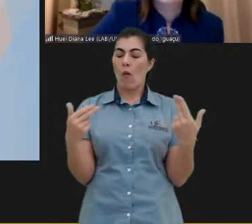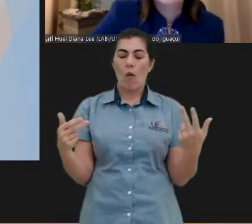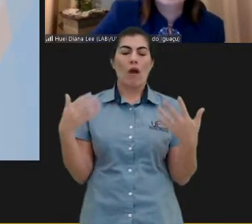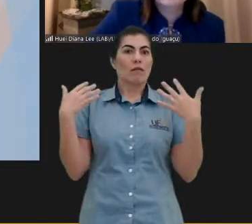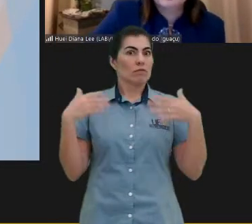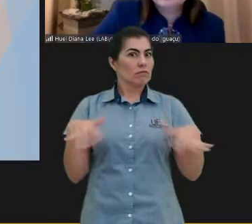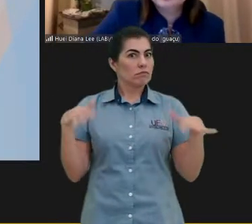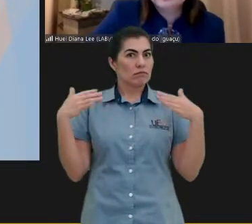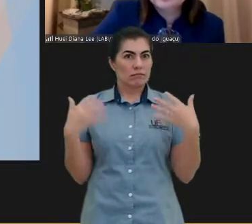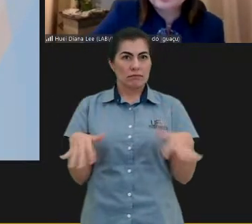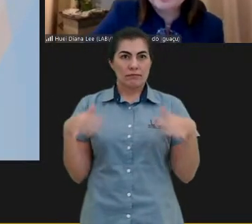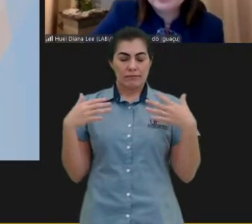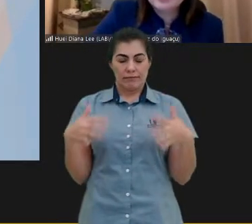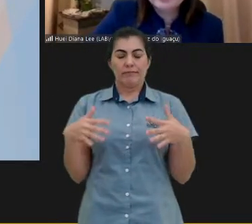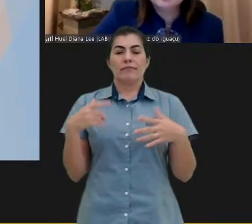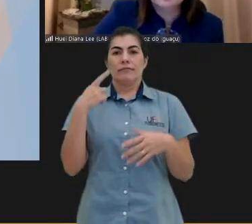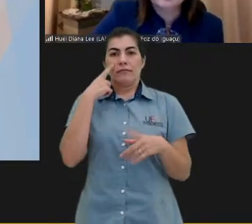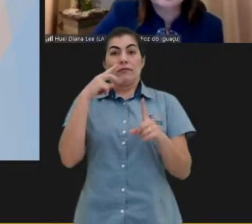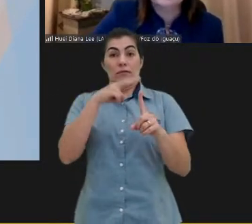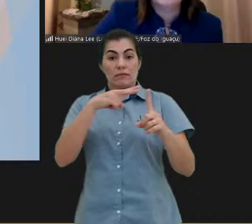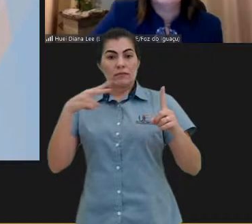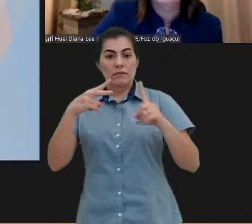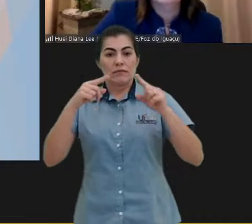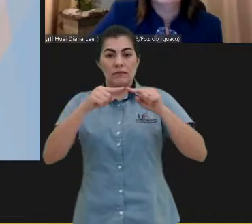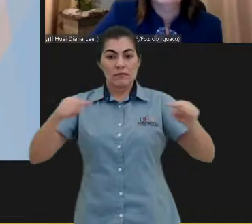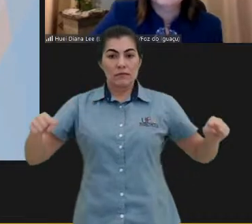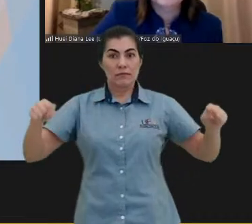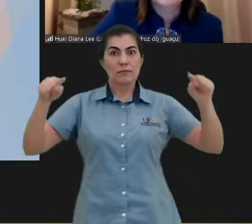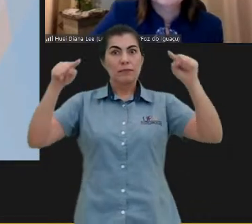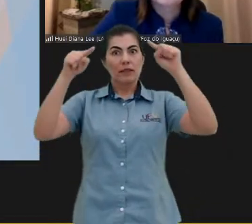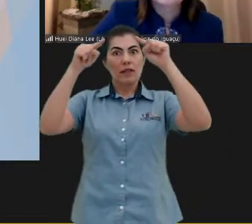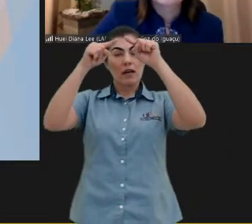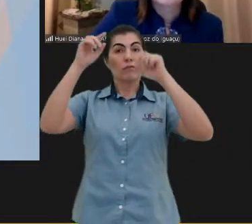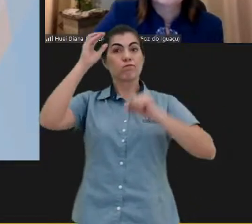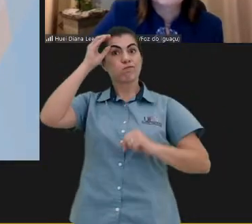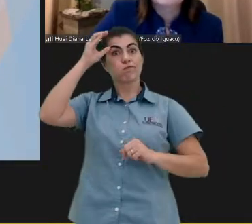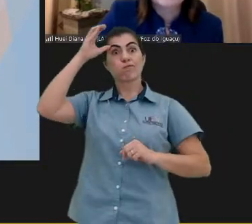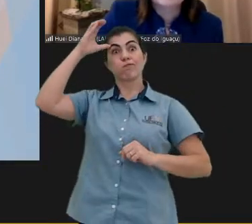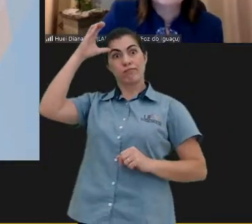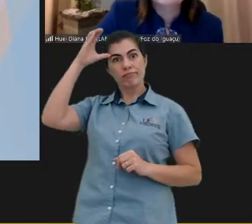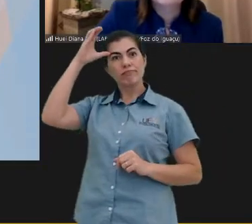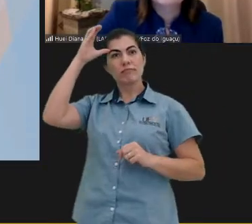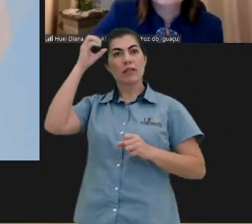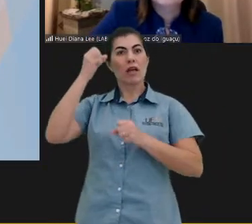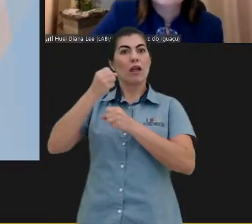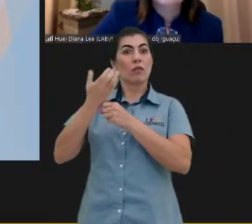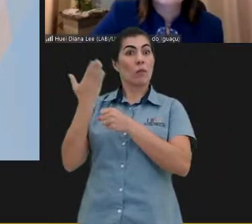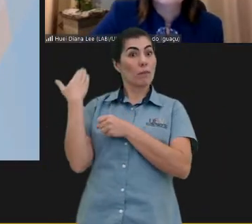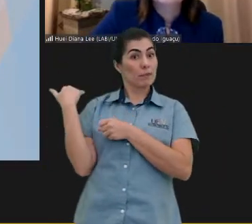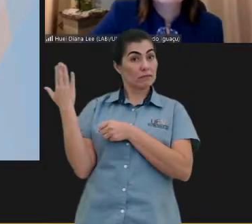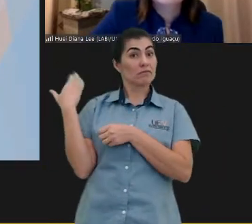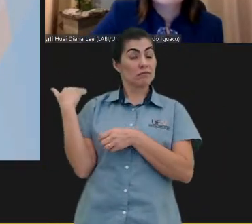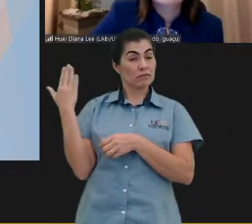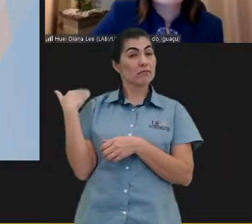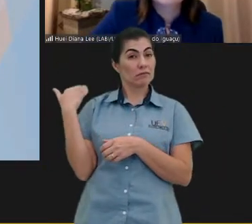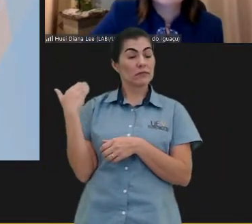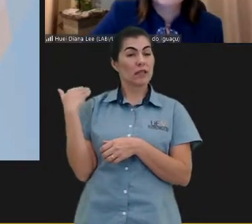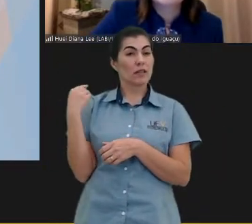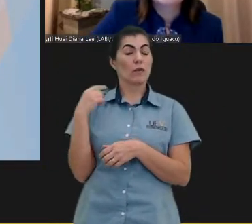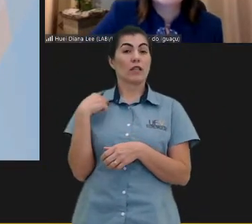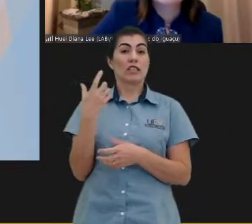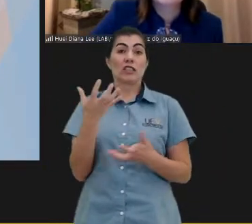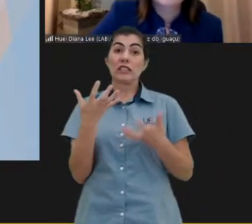Então, sob o ponto de vista da pirâmide do conhecimento, no passado, quando nós